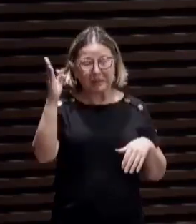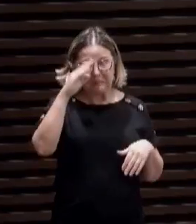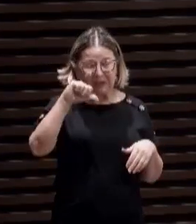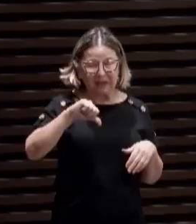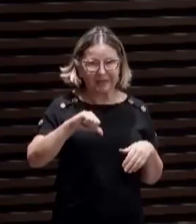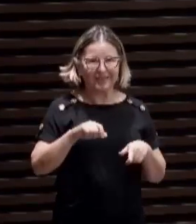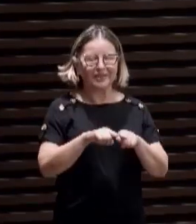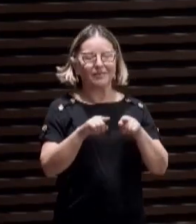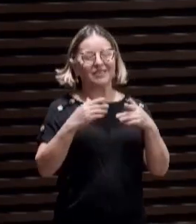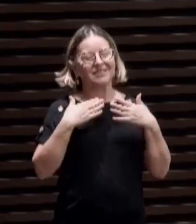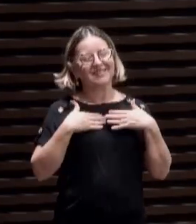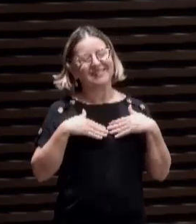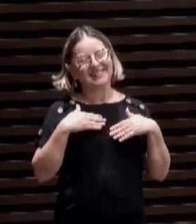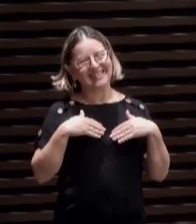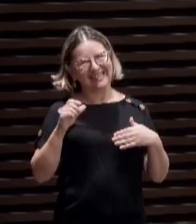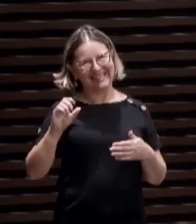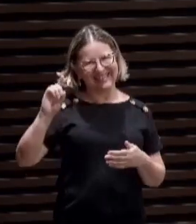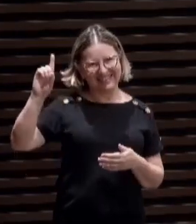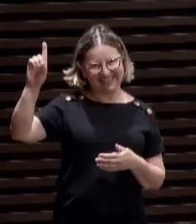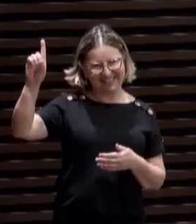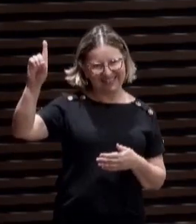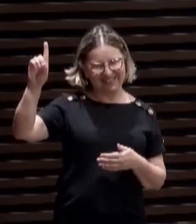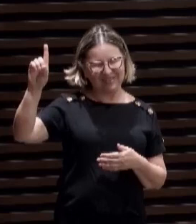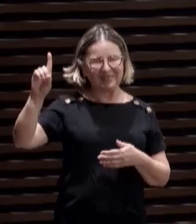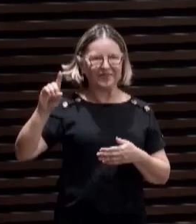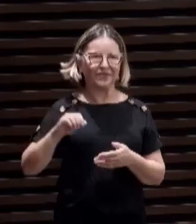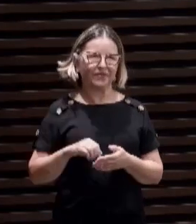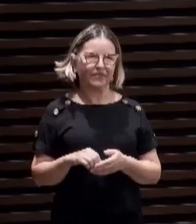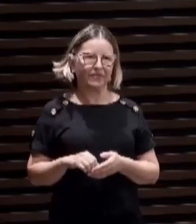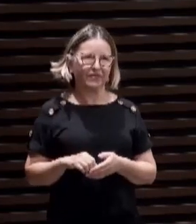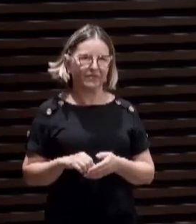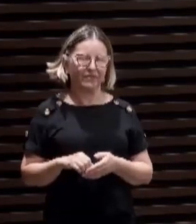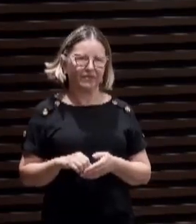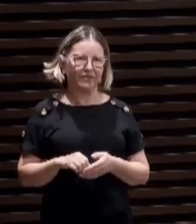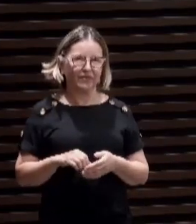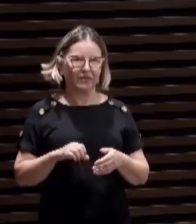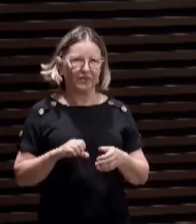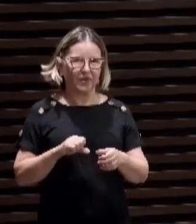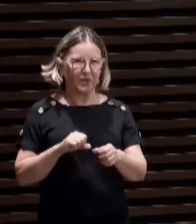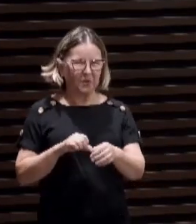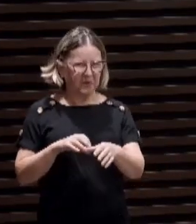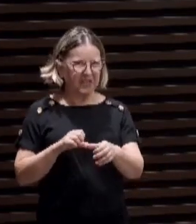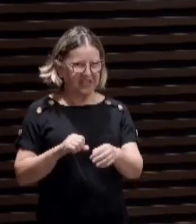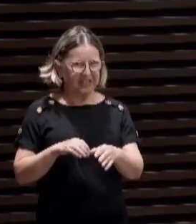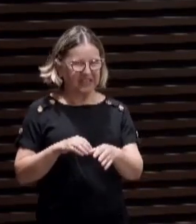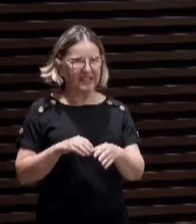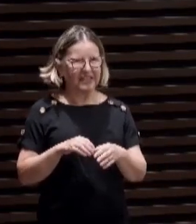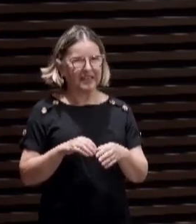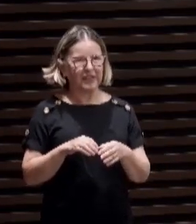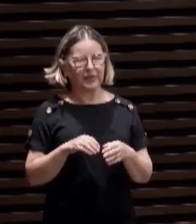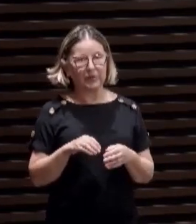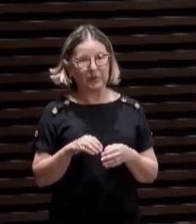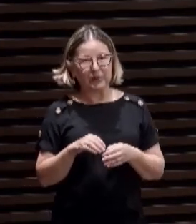sobre a palavra de Deus. É falso o ensino de que haverá recompensa por mérito